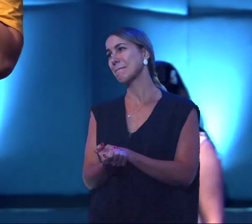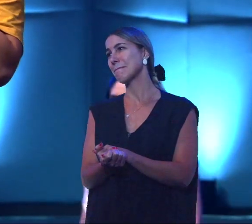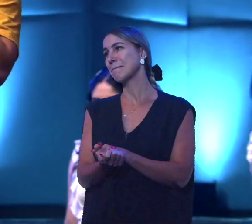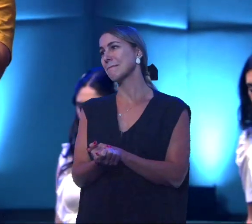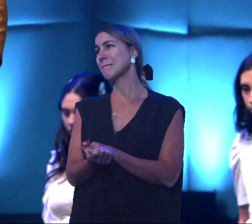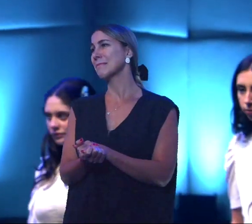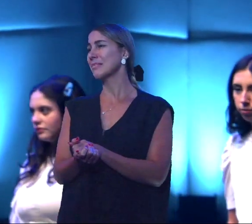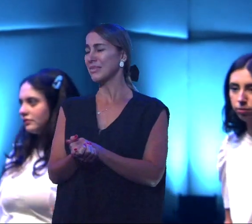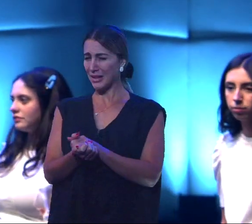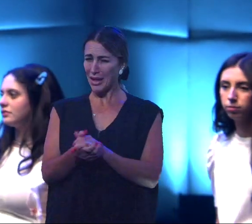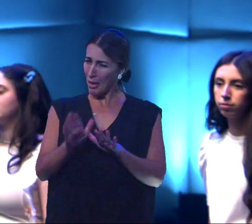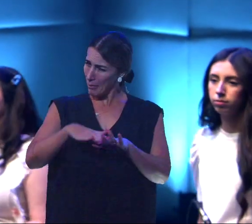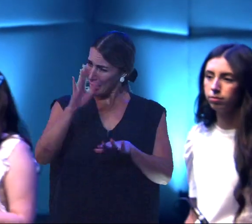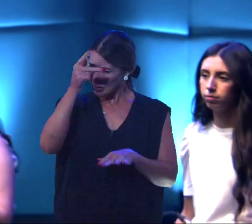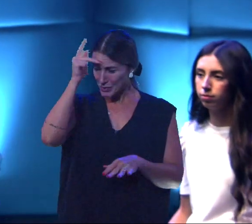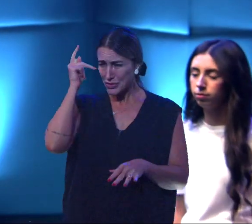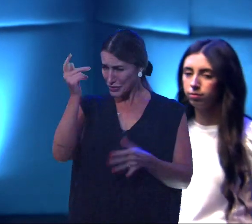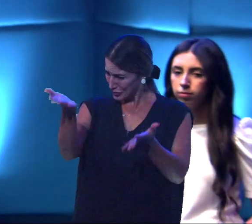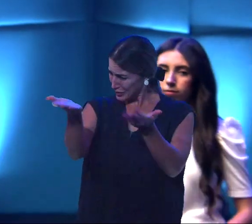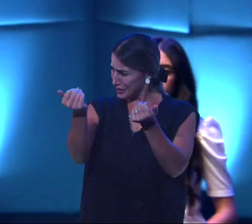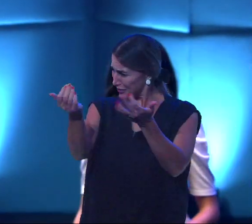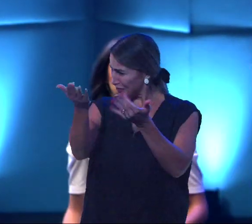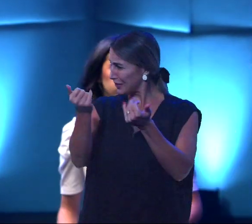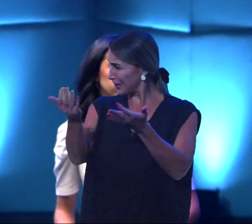Tem mais gente, tá ali em cima, vem pra cá. Pode vir.